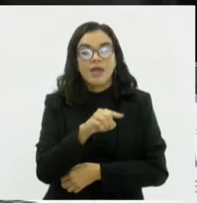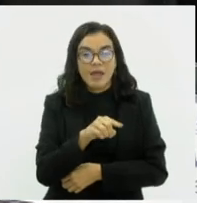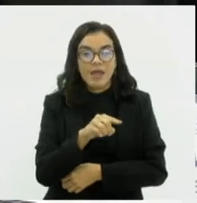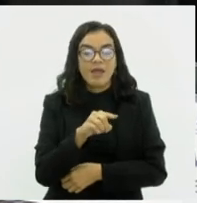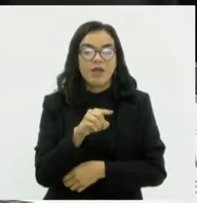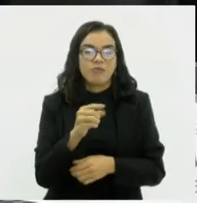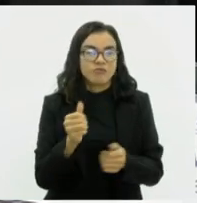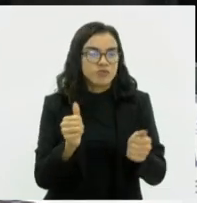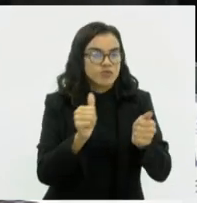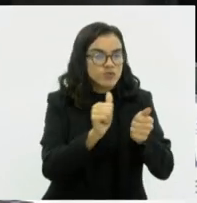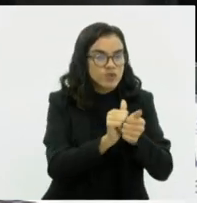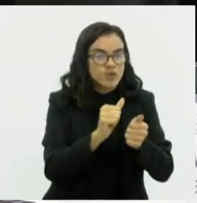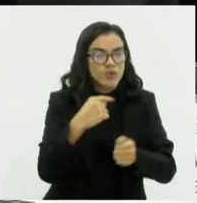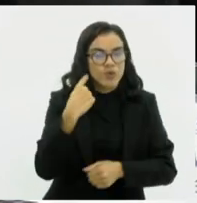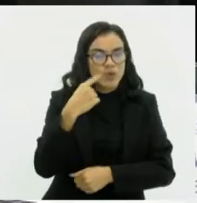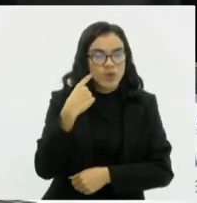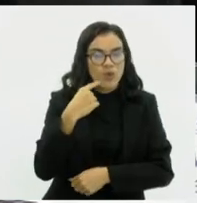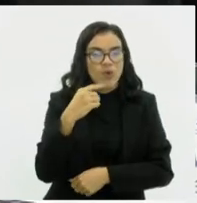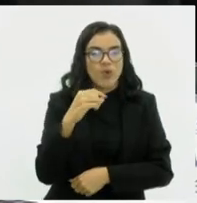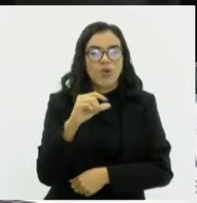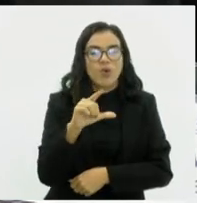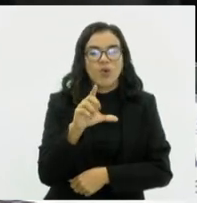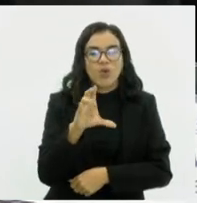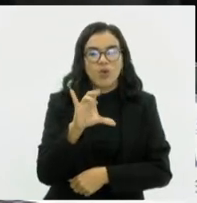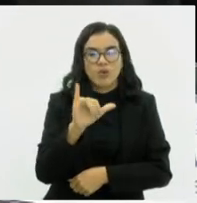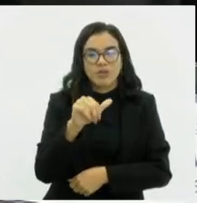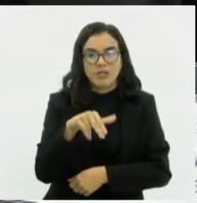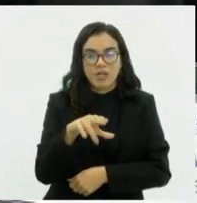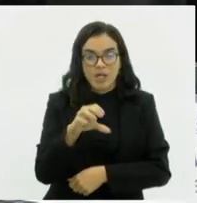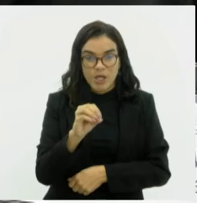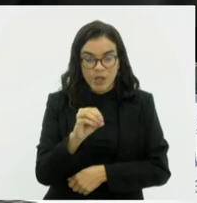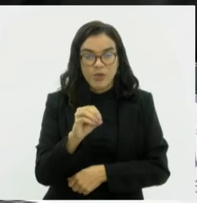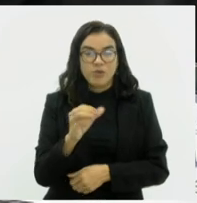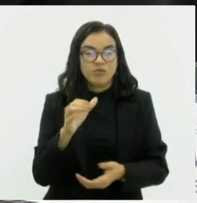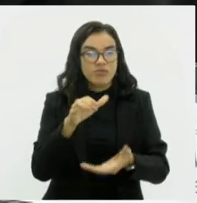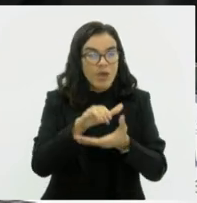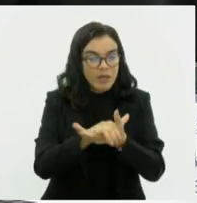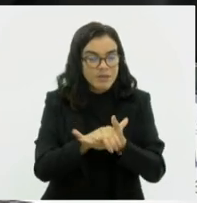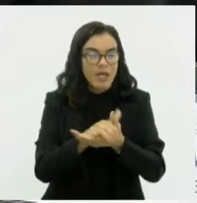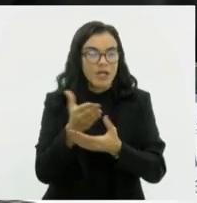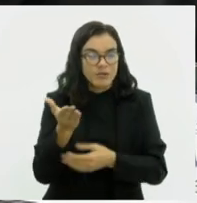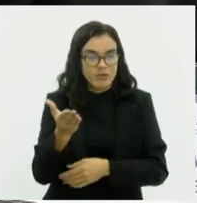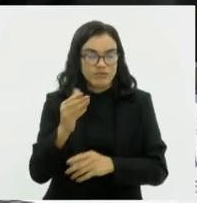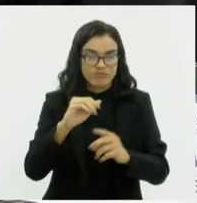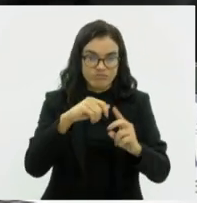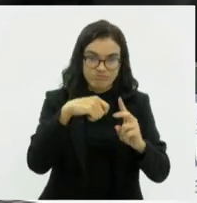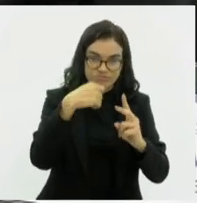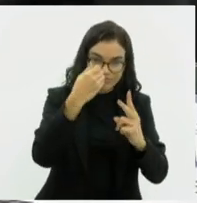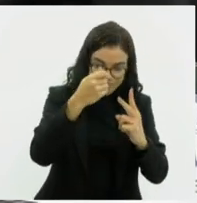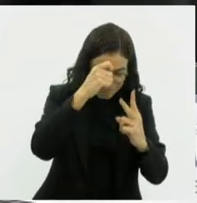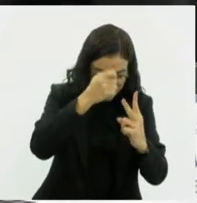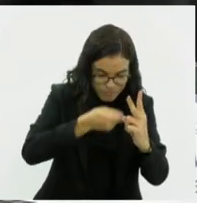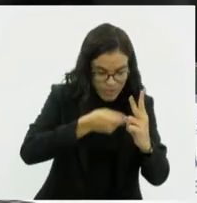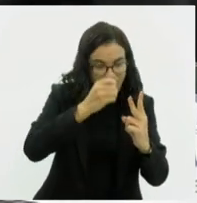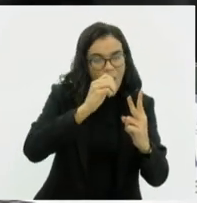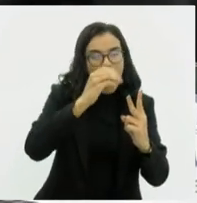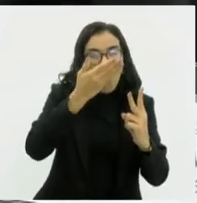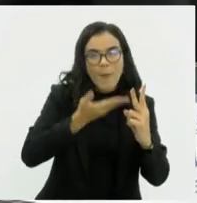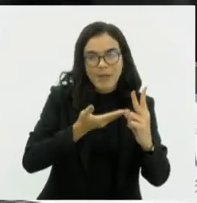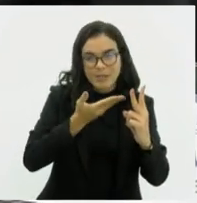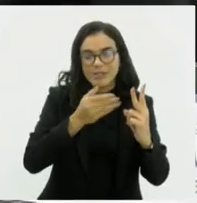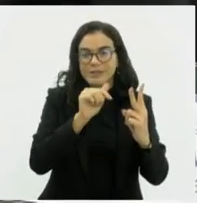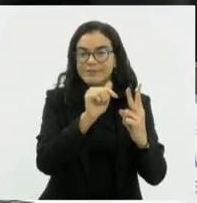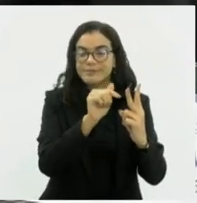ao lado do doutor Luciano Aragão, esposa da nossa homenageada. E o Xandrinho foi a primeira pessoa que me falou dessa